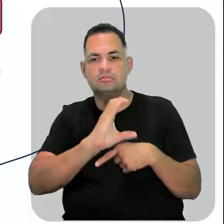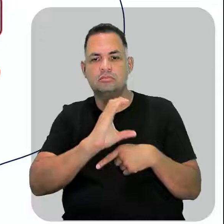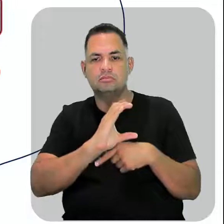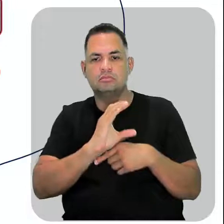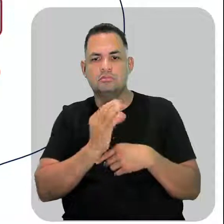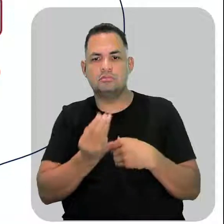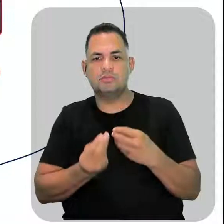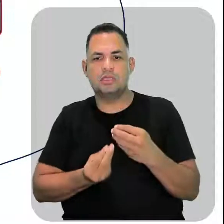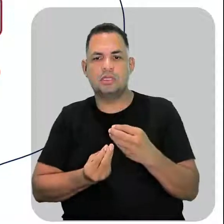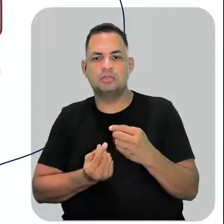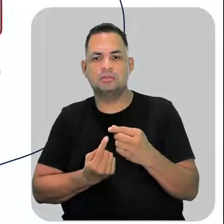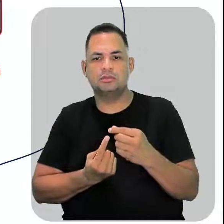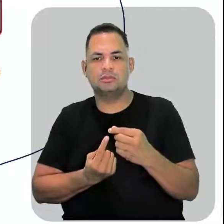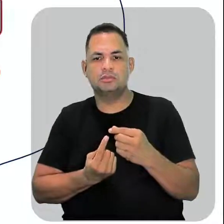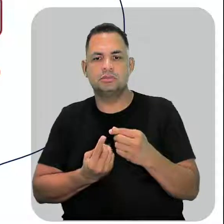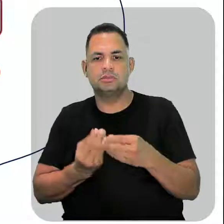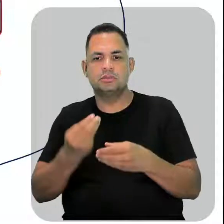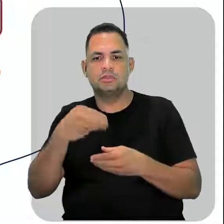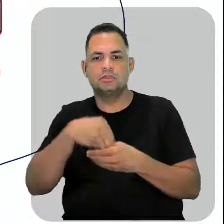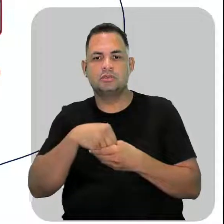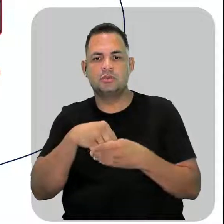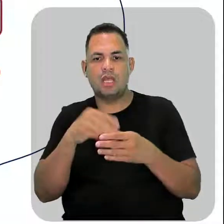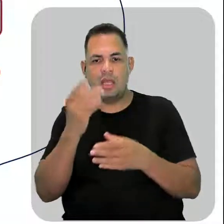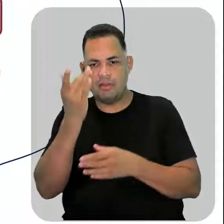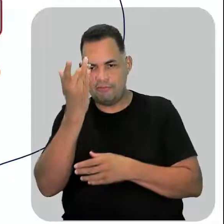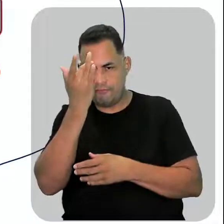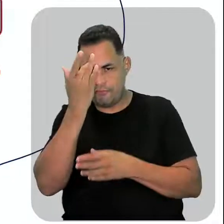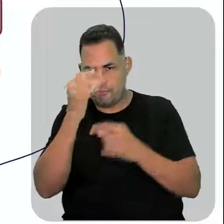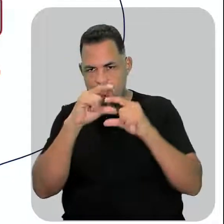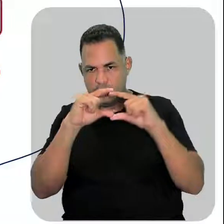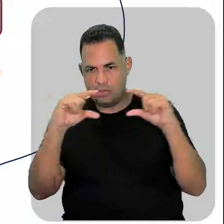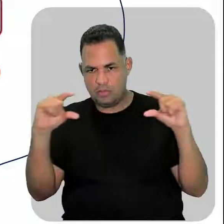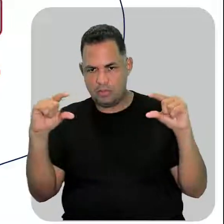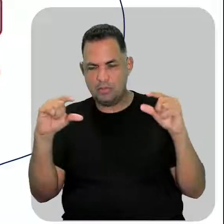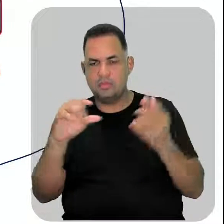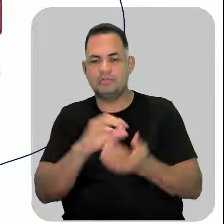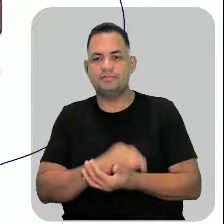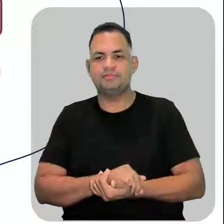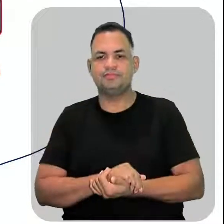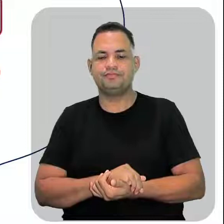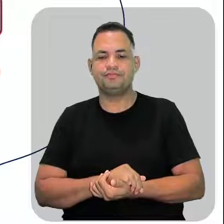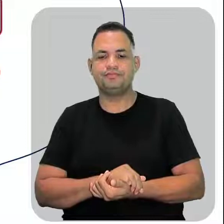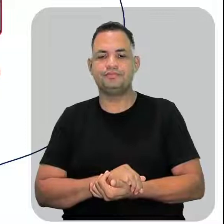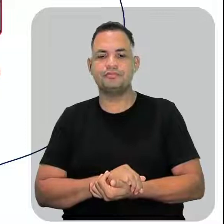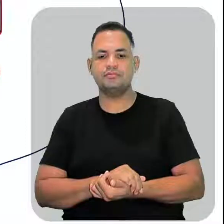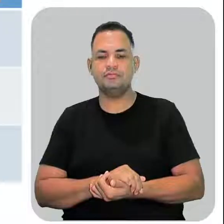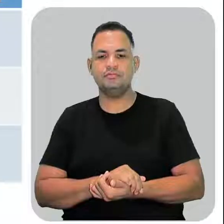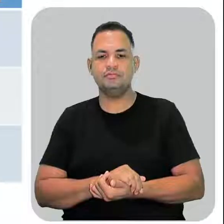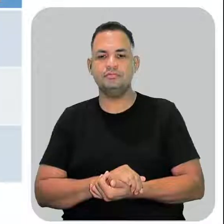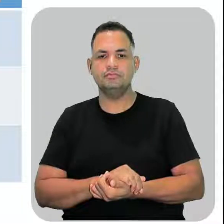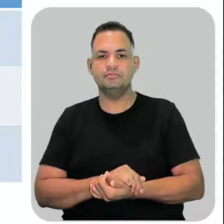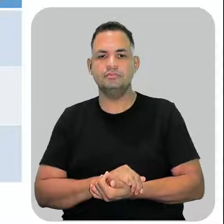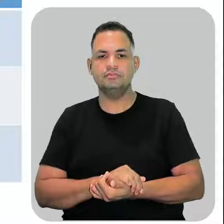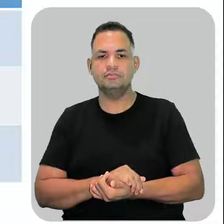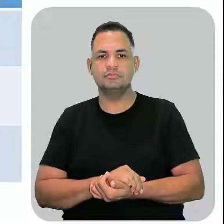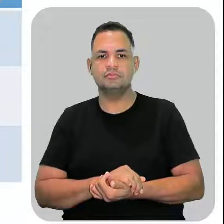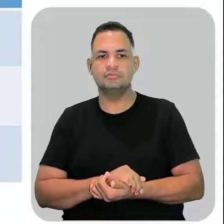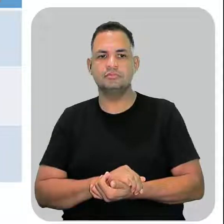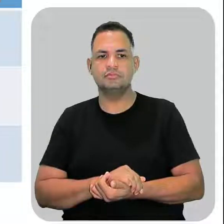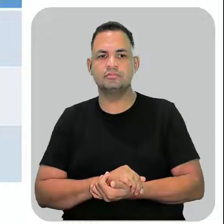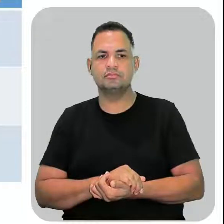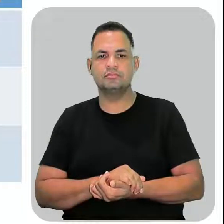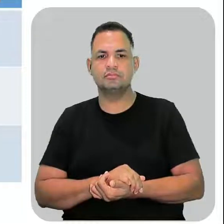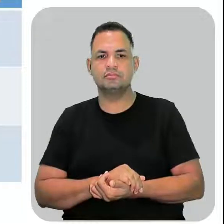fórmula geral. E aí eu encontro que ele tem 5 átomos de carbonos e 8 de hidrogênio. Tranquilo?